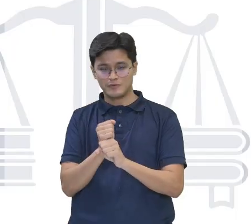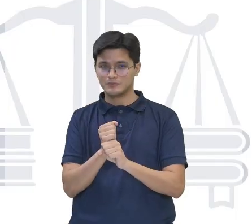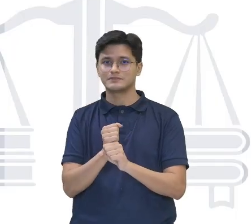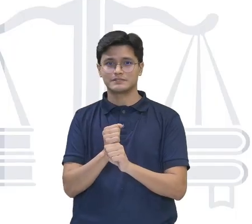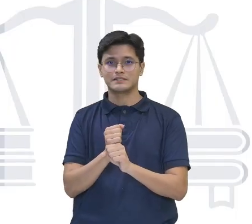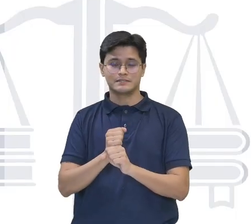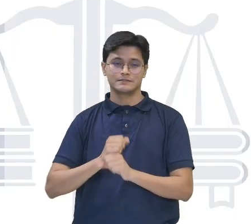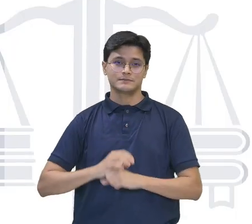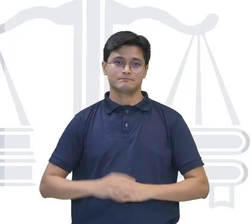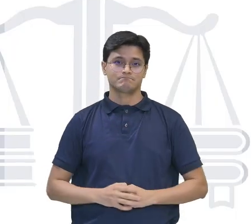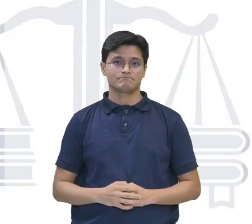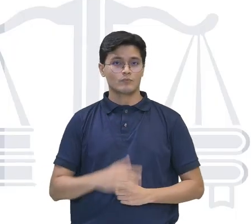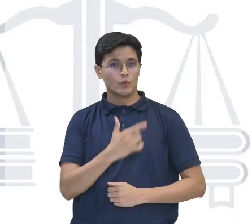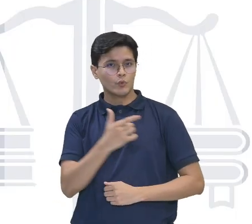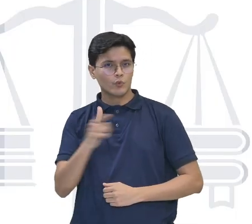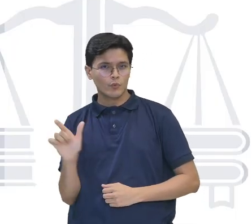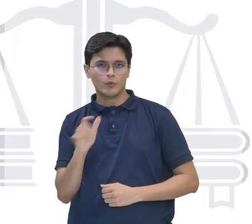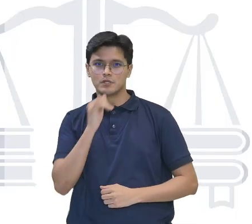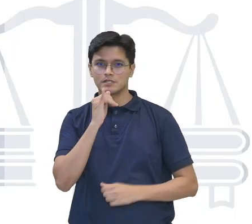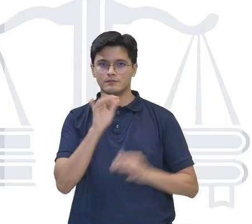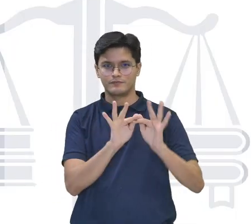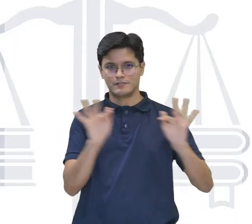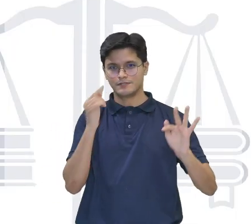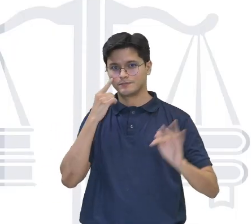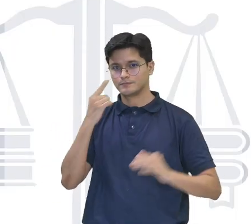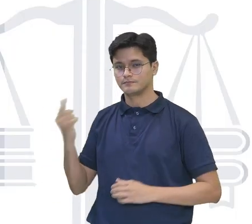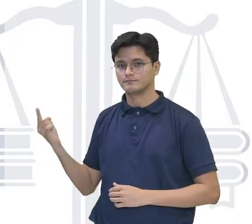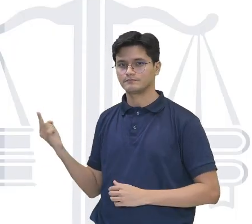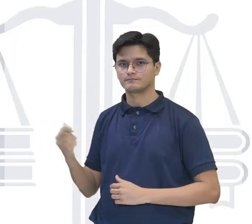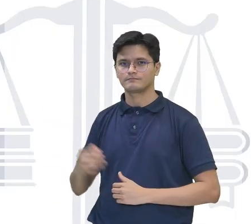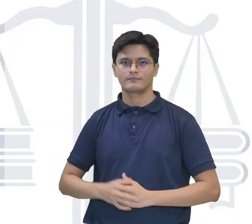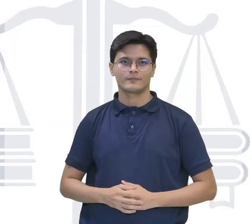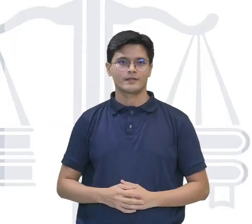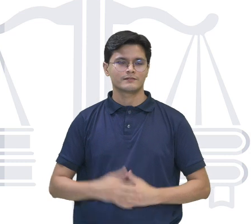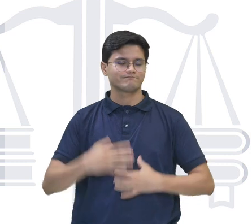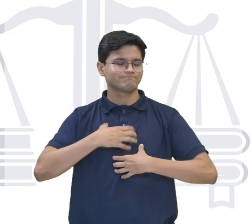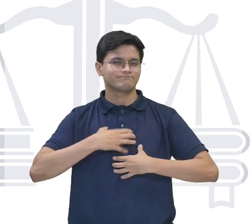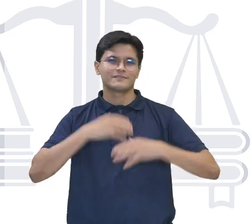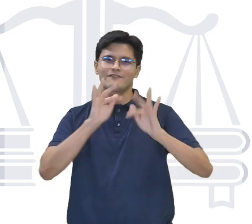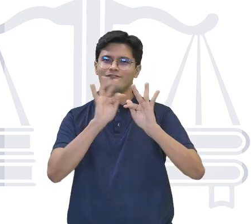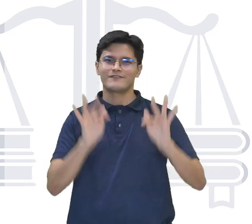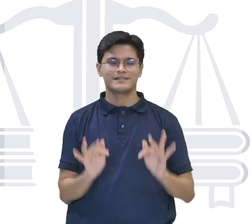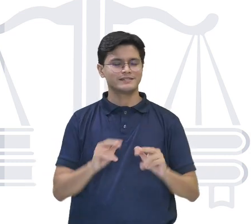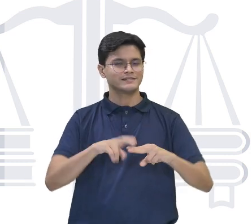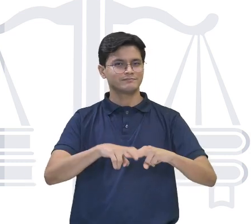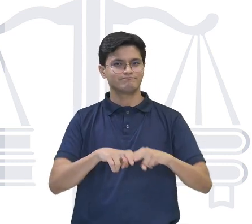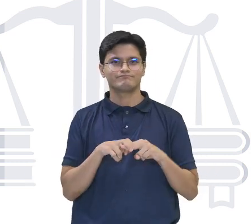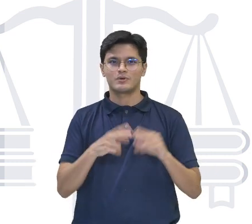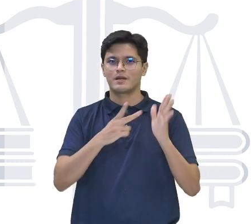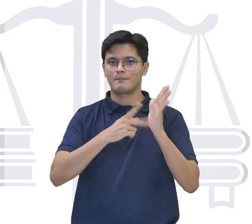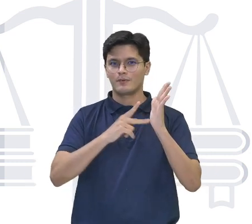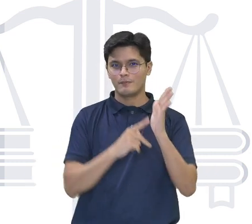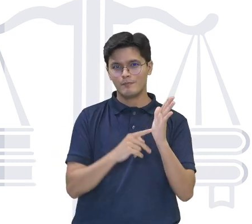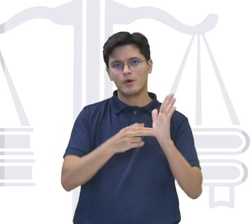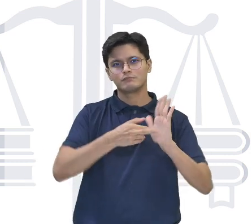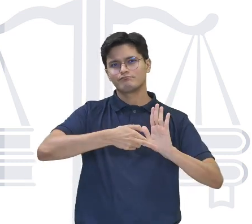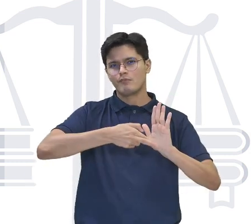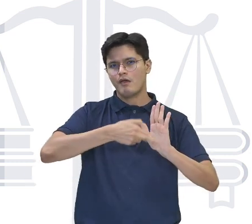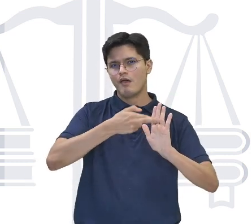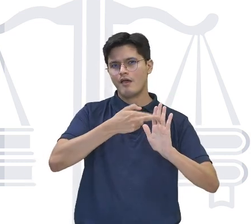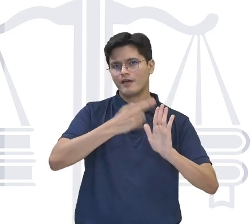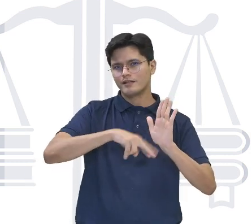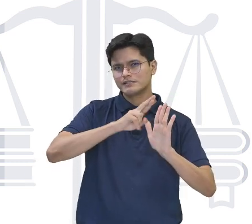só: eu estou feliz com a minha nota da redação. Nada melhor do que uma nota boa para trazer um reforço positivo,